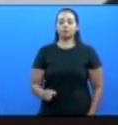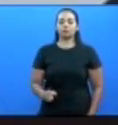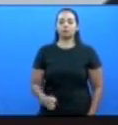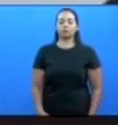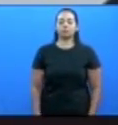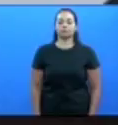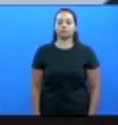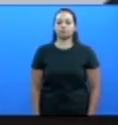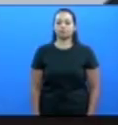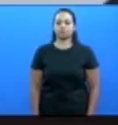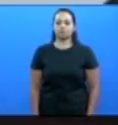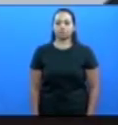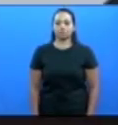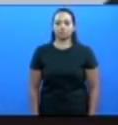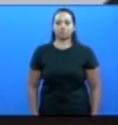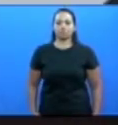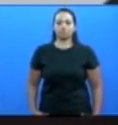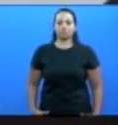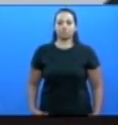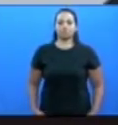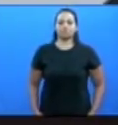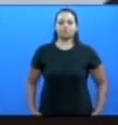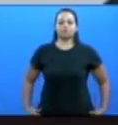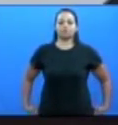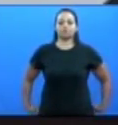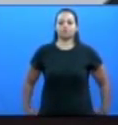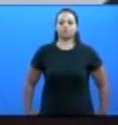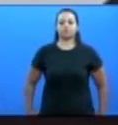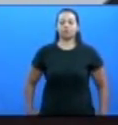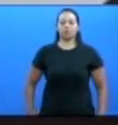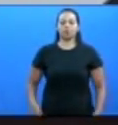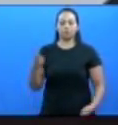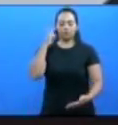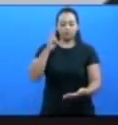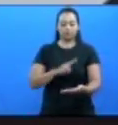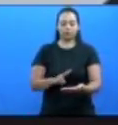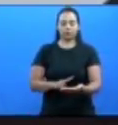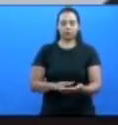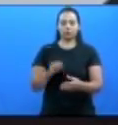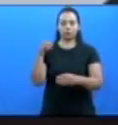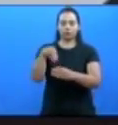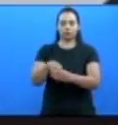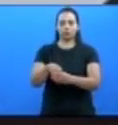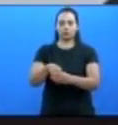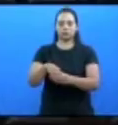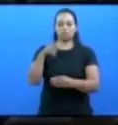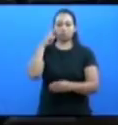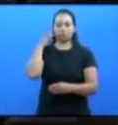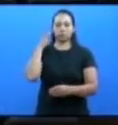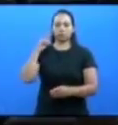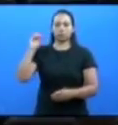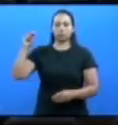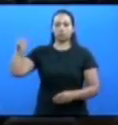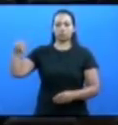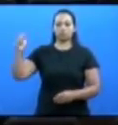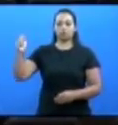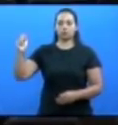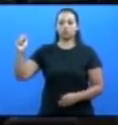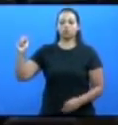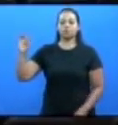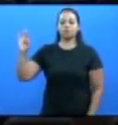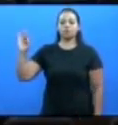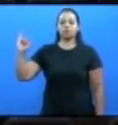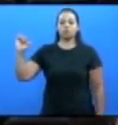Aprovada. Verificação. Verificação de votação solicitada pelo vereador doutor Nava. Tiesa?